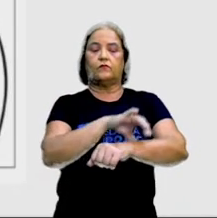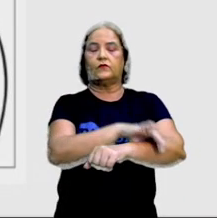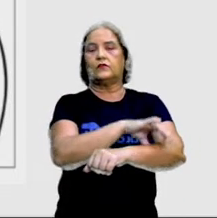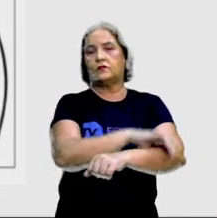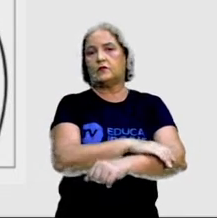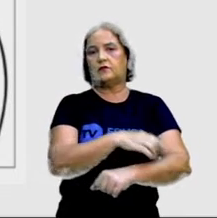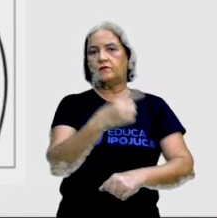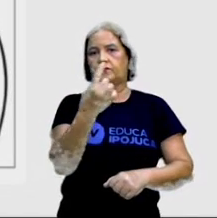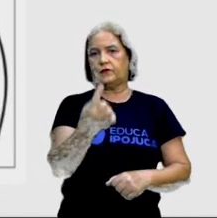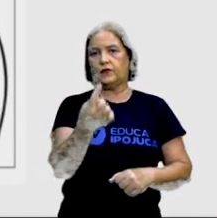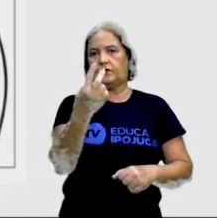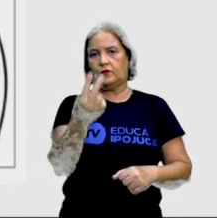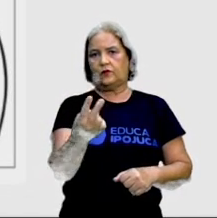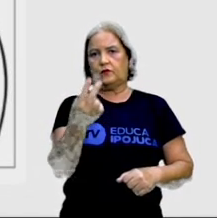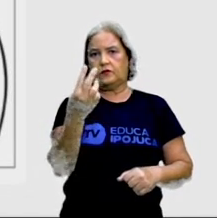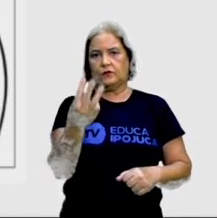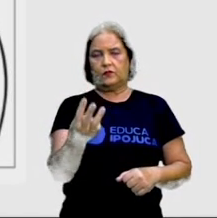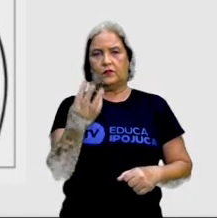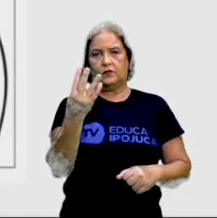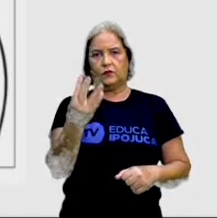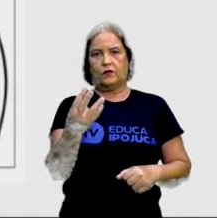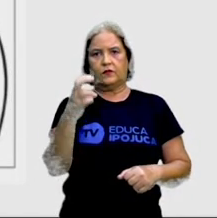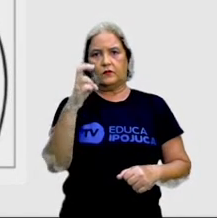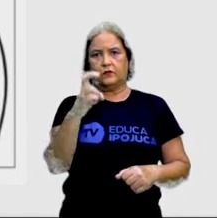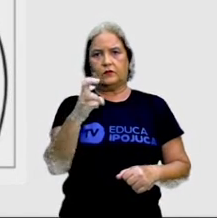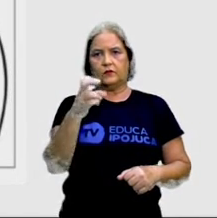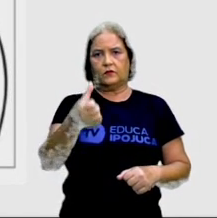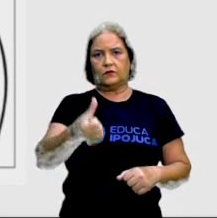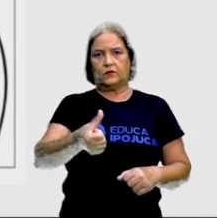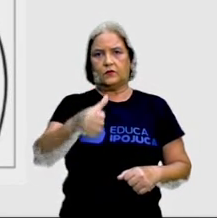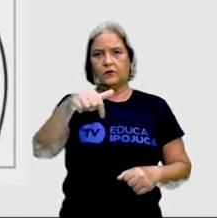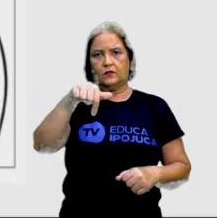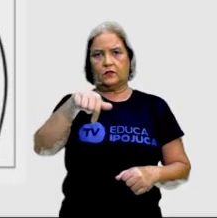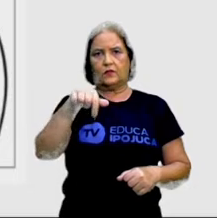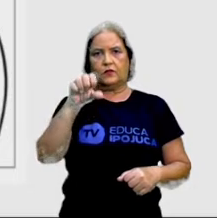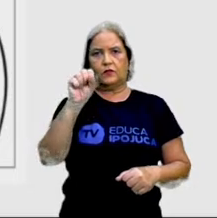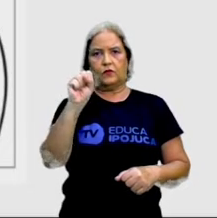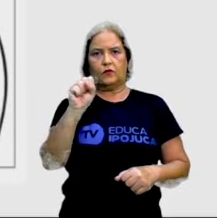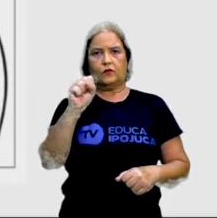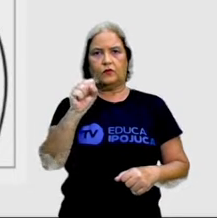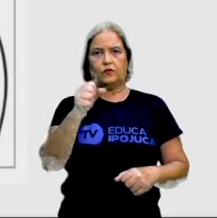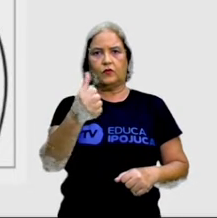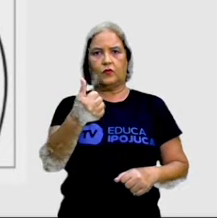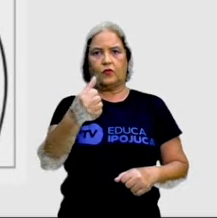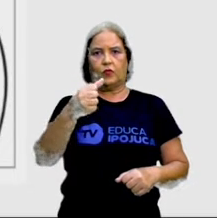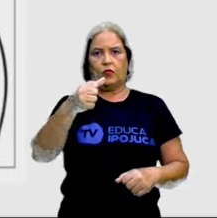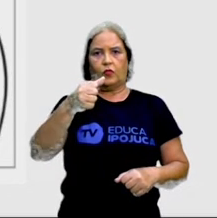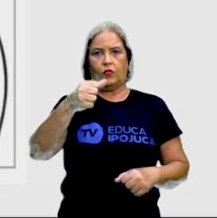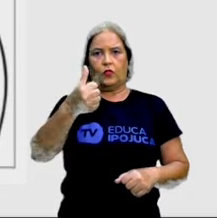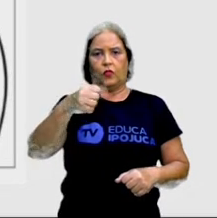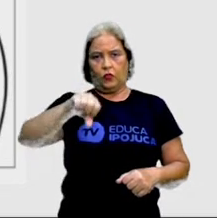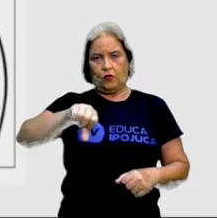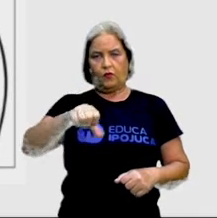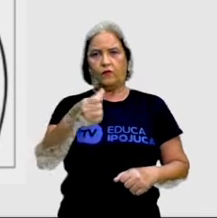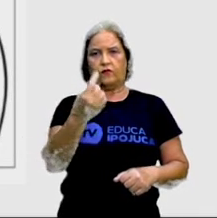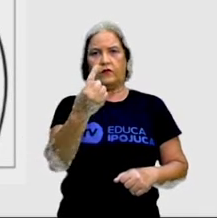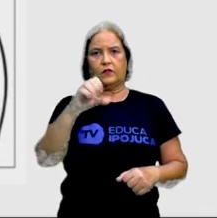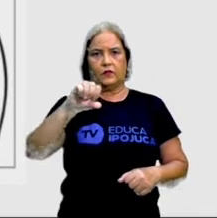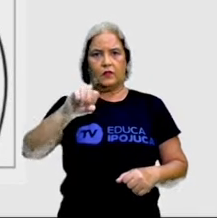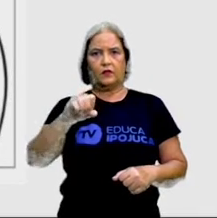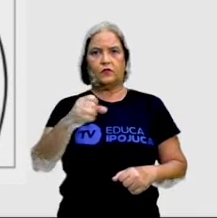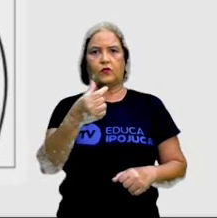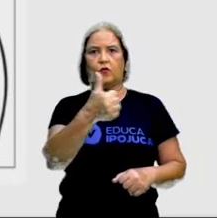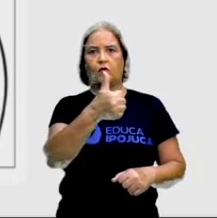um dois três quatro cinco seis sete oito nove dez onze